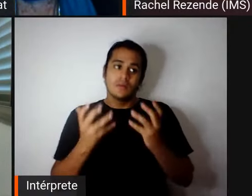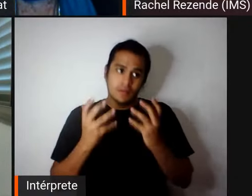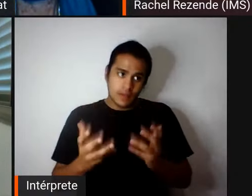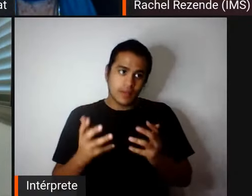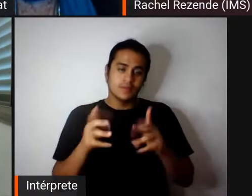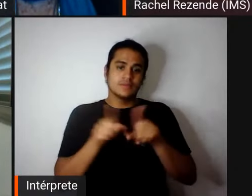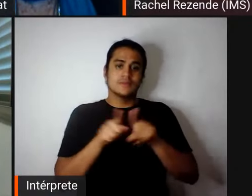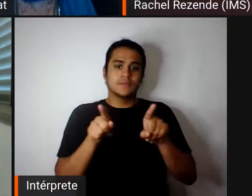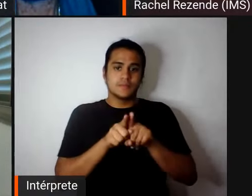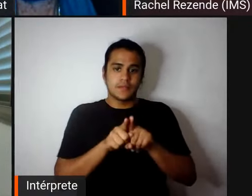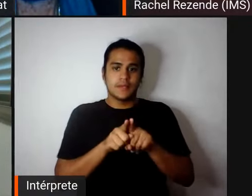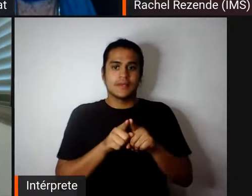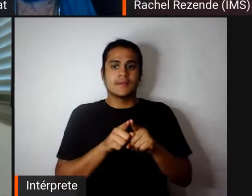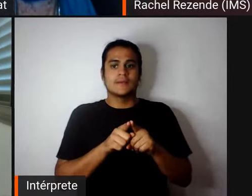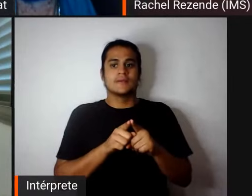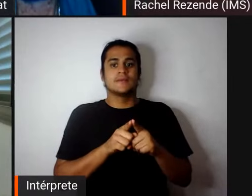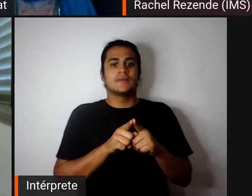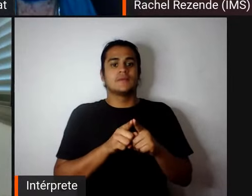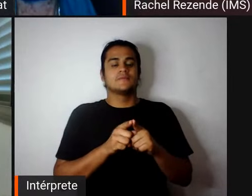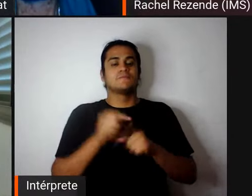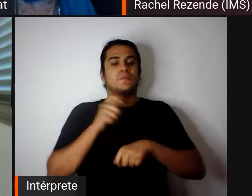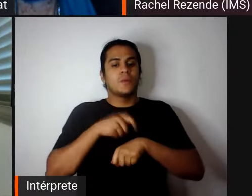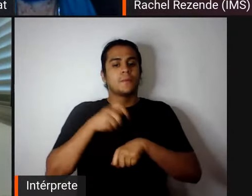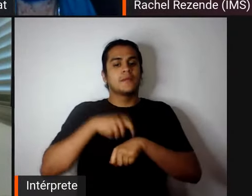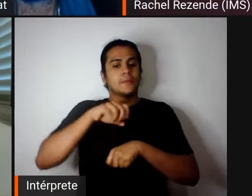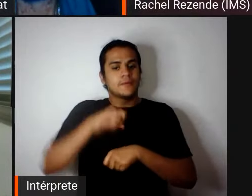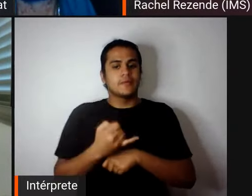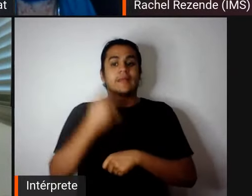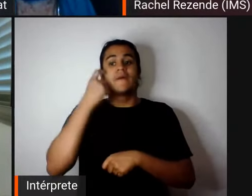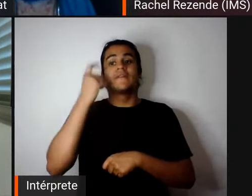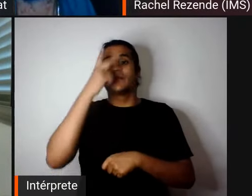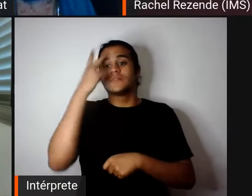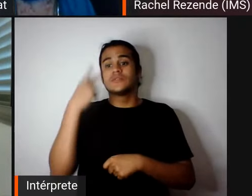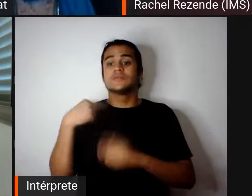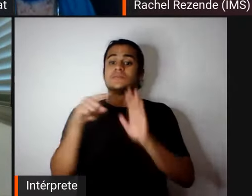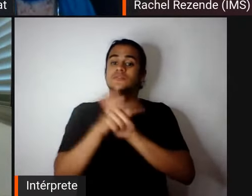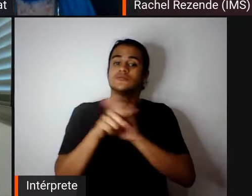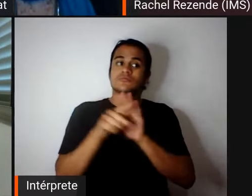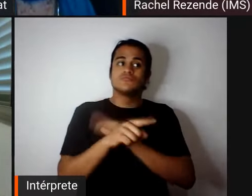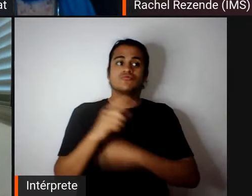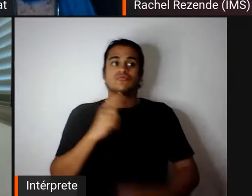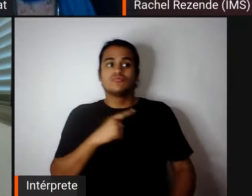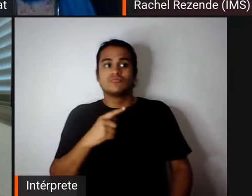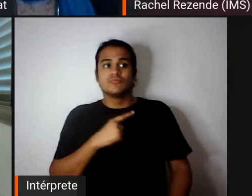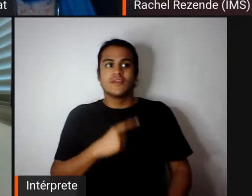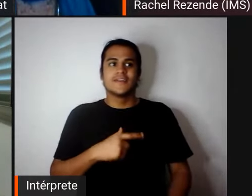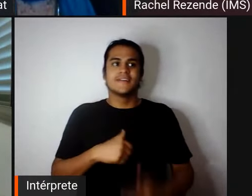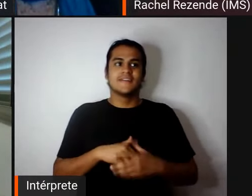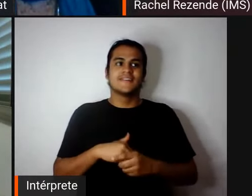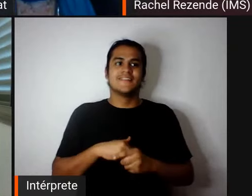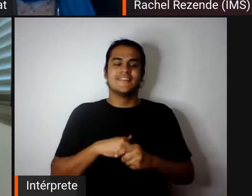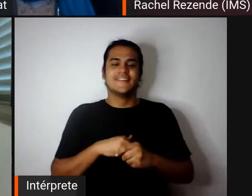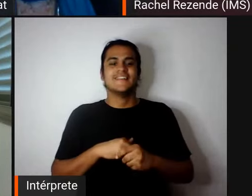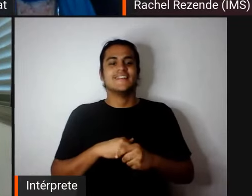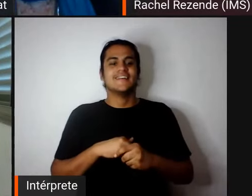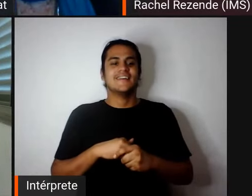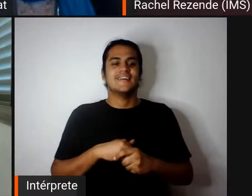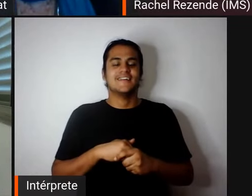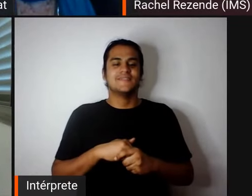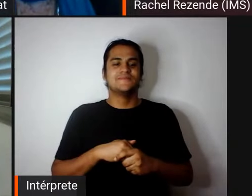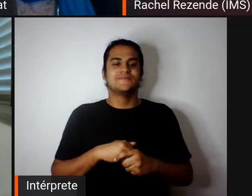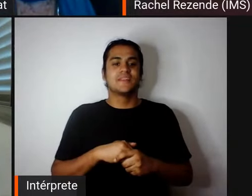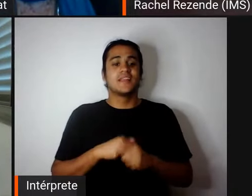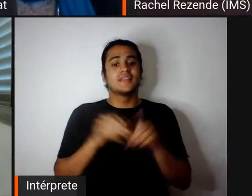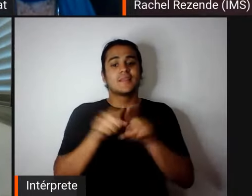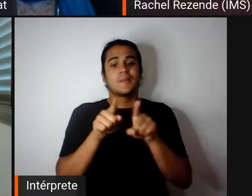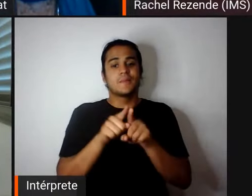também, nesse momento, ver se temos perguntas, né, que quem está nos acompanhando, né, comentários, e a Raquel